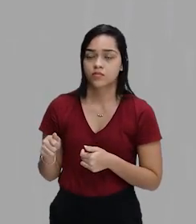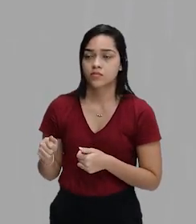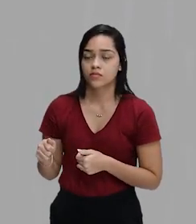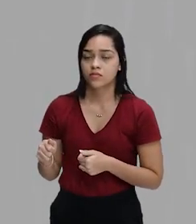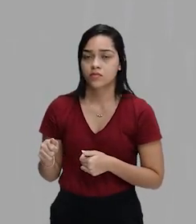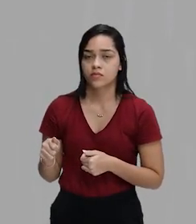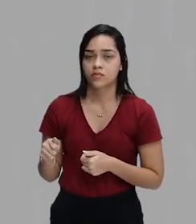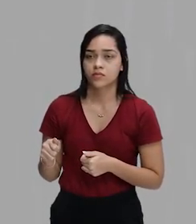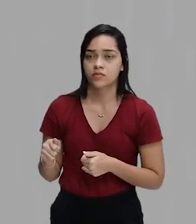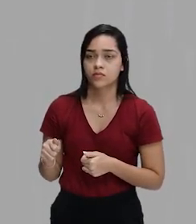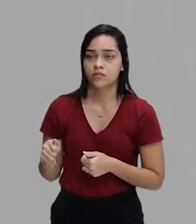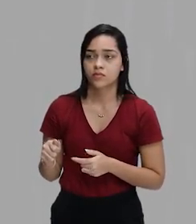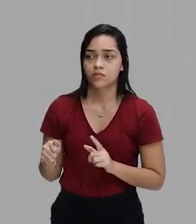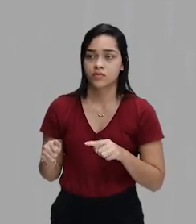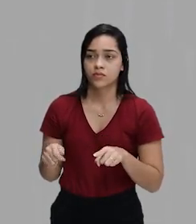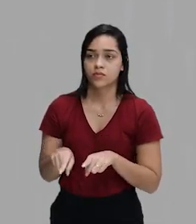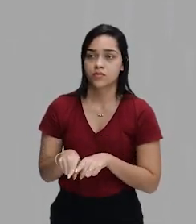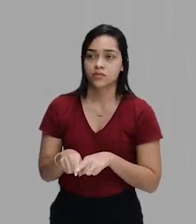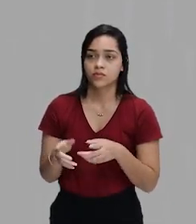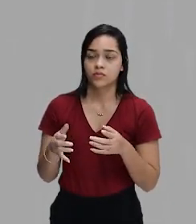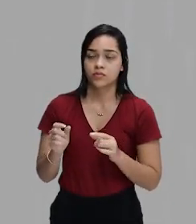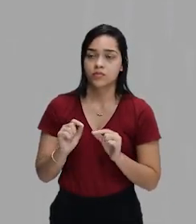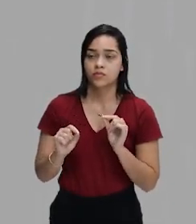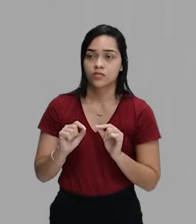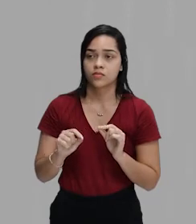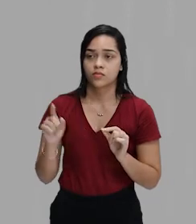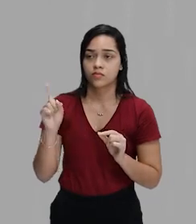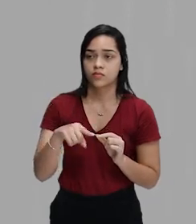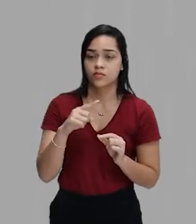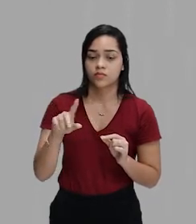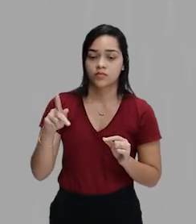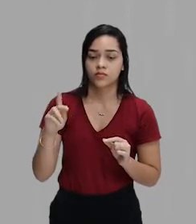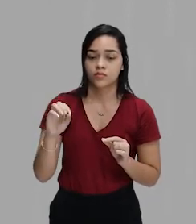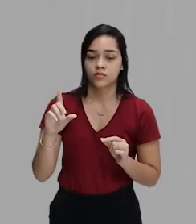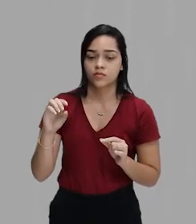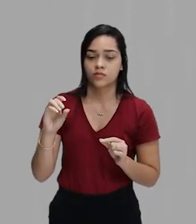mundo, um ou outro que tentam ainda até hoje negar o